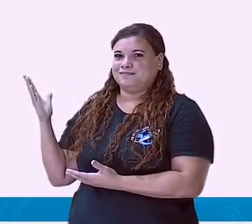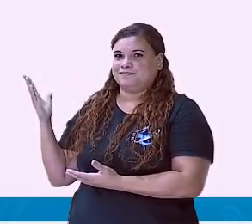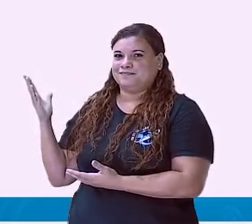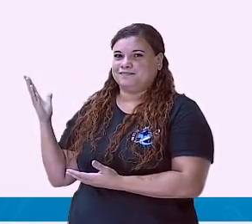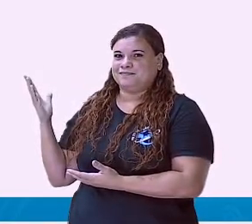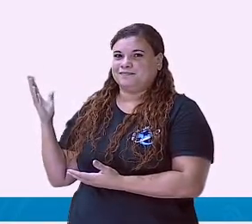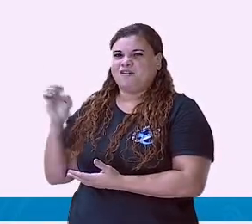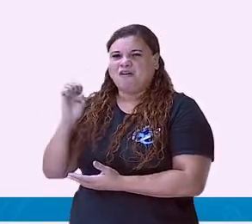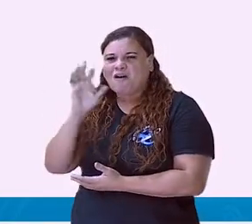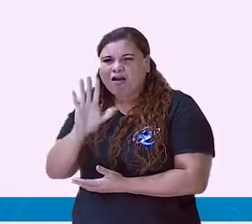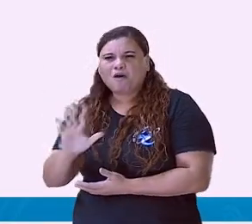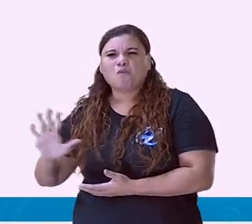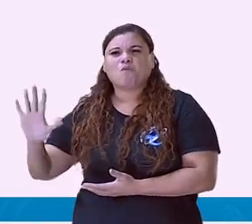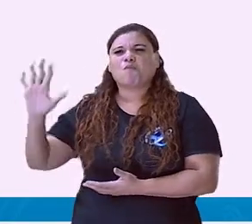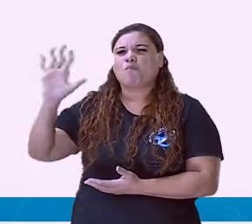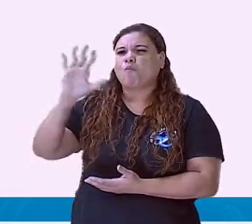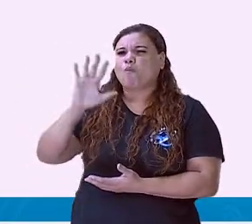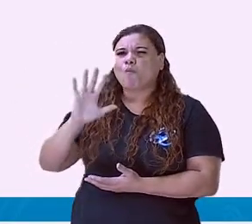e